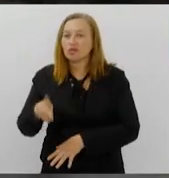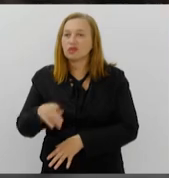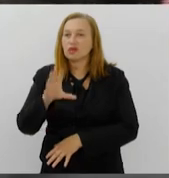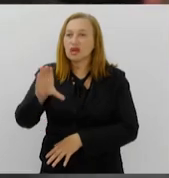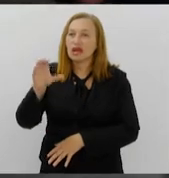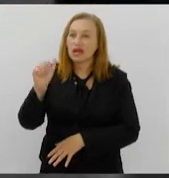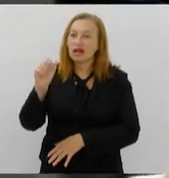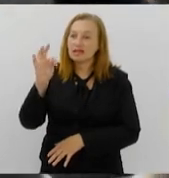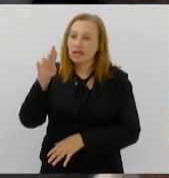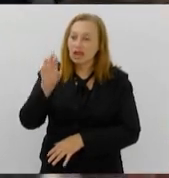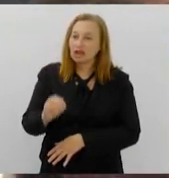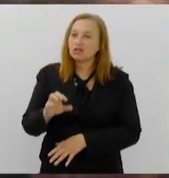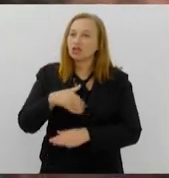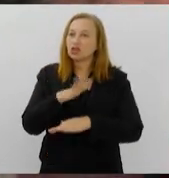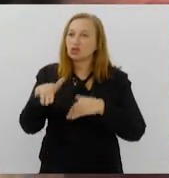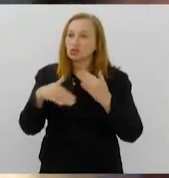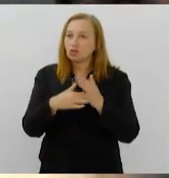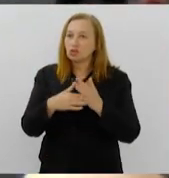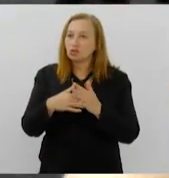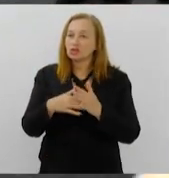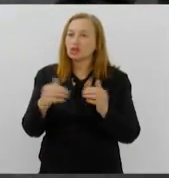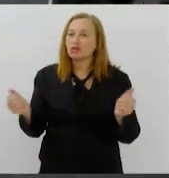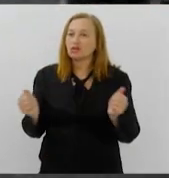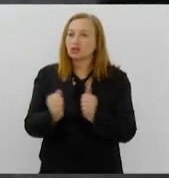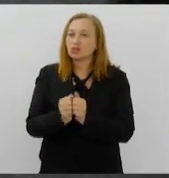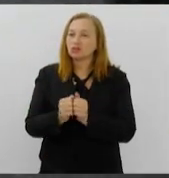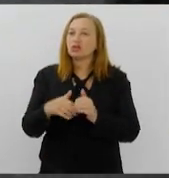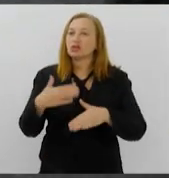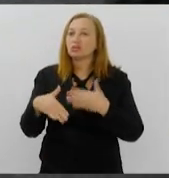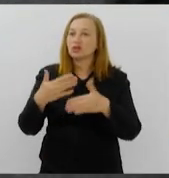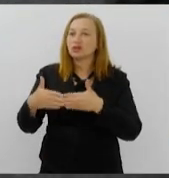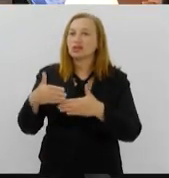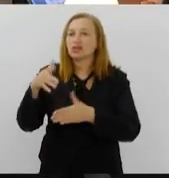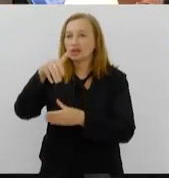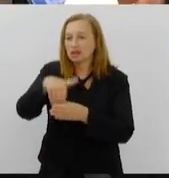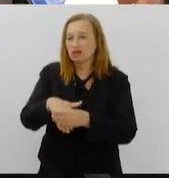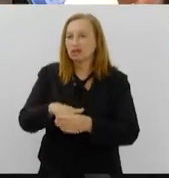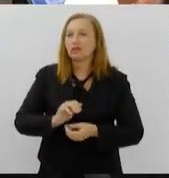Castelano, e todos e todas que participaram desse processo eleitoral.